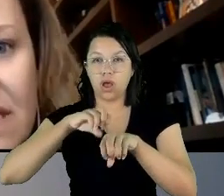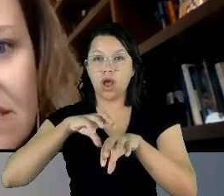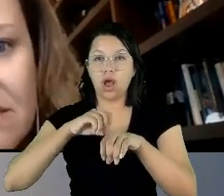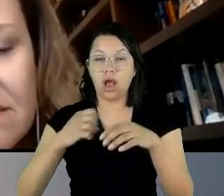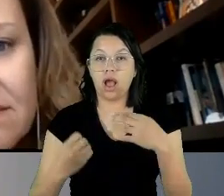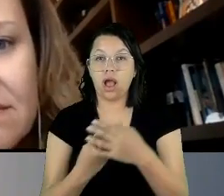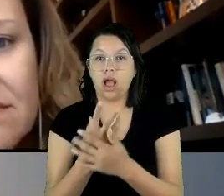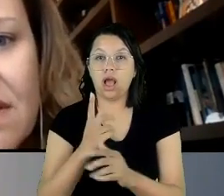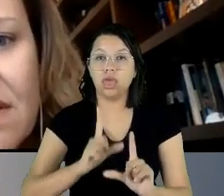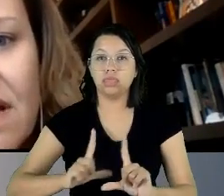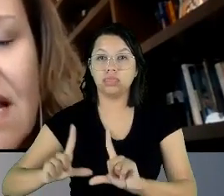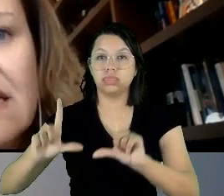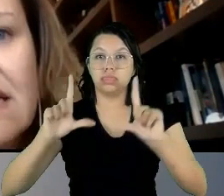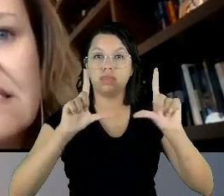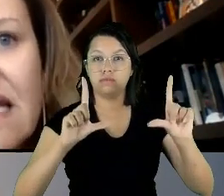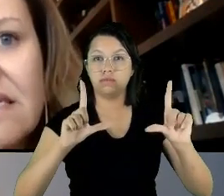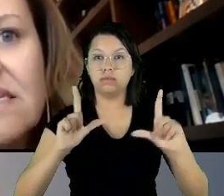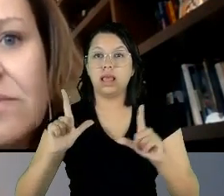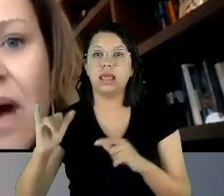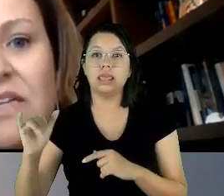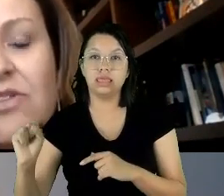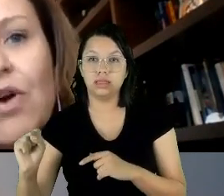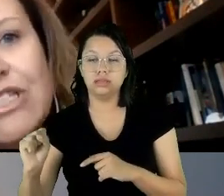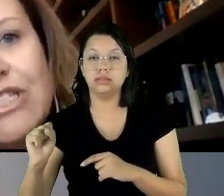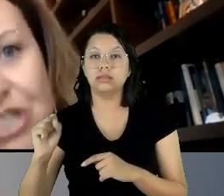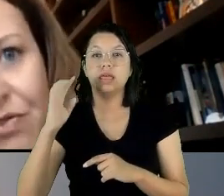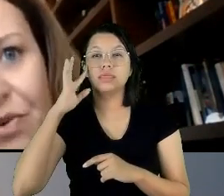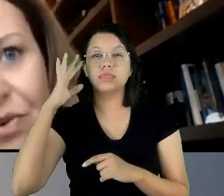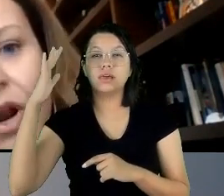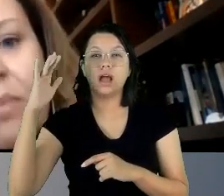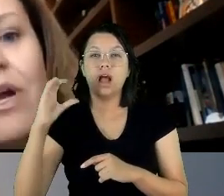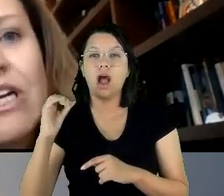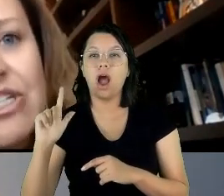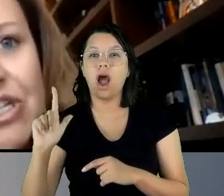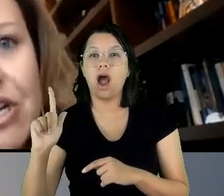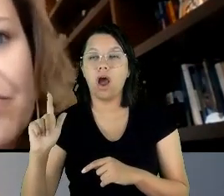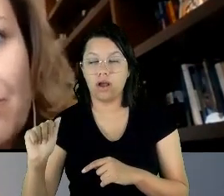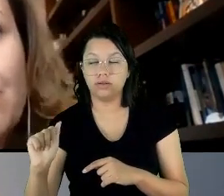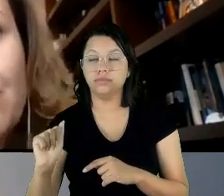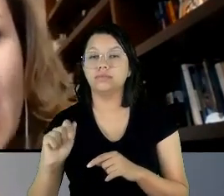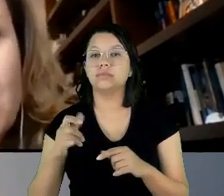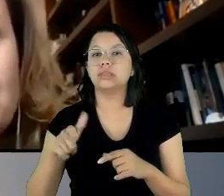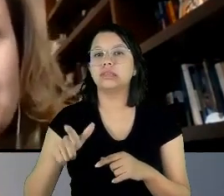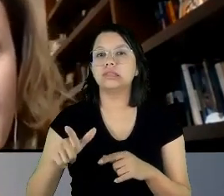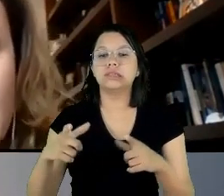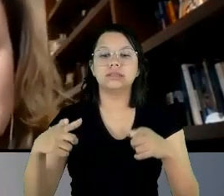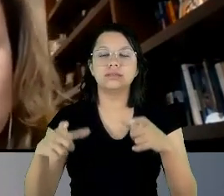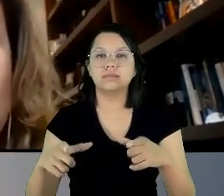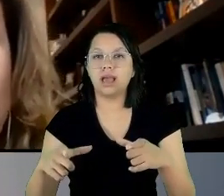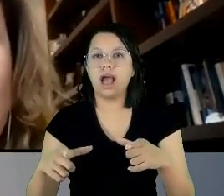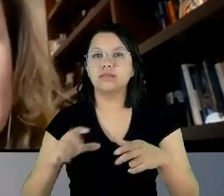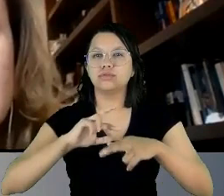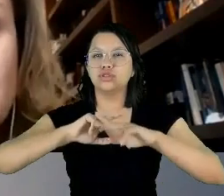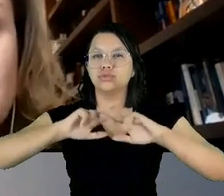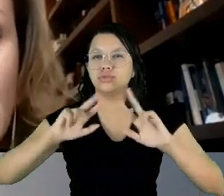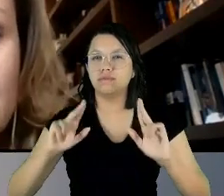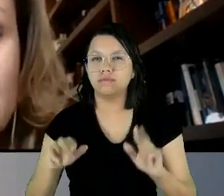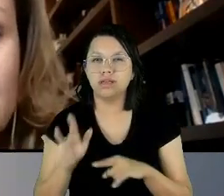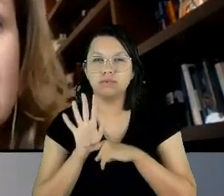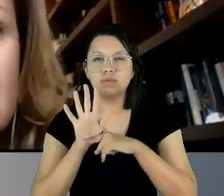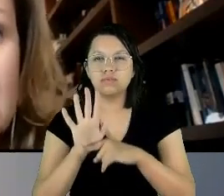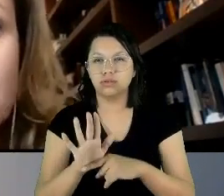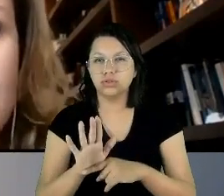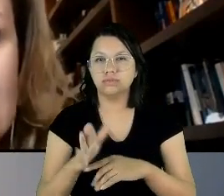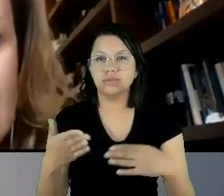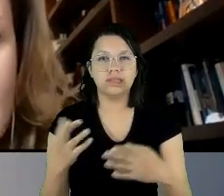plataforma LIS. Sem esse espaço coletivo, colaborativo, plural e diverso, esse resultado